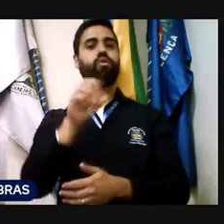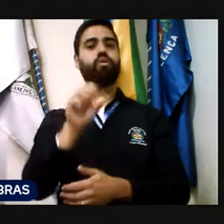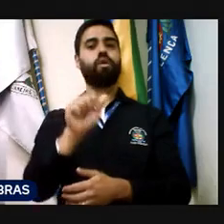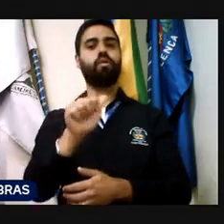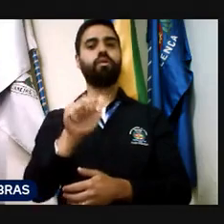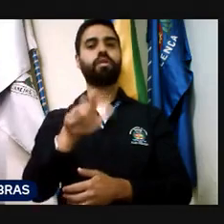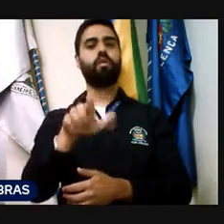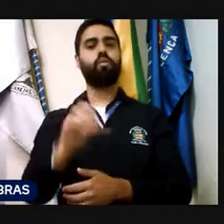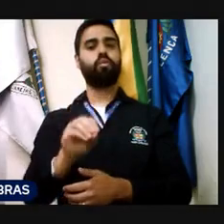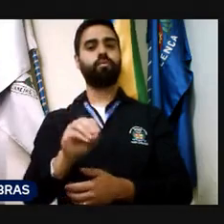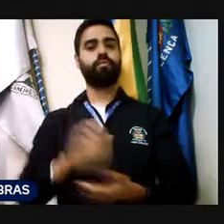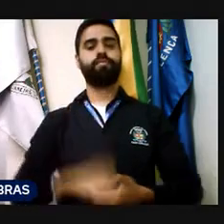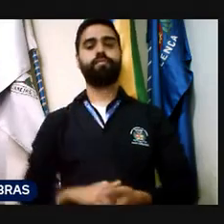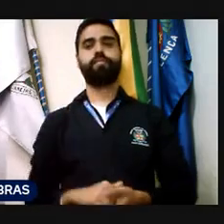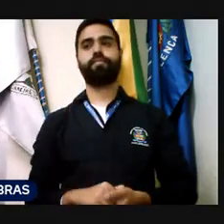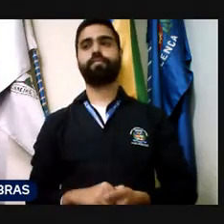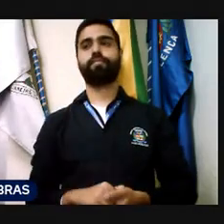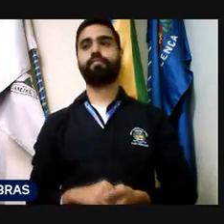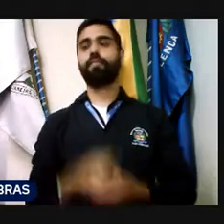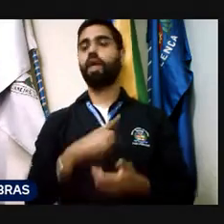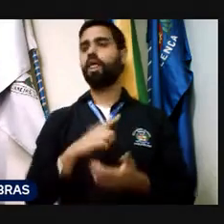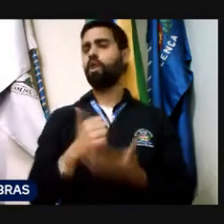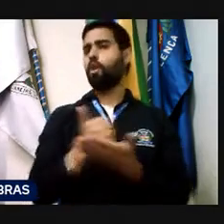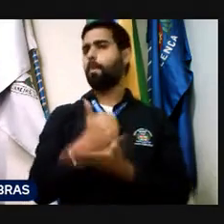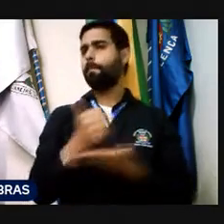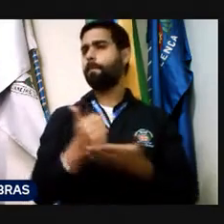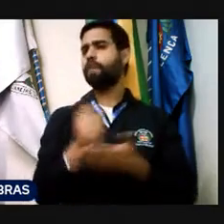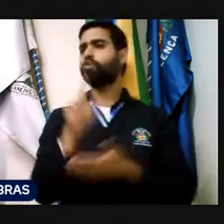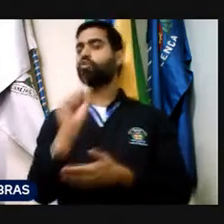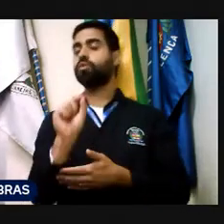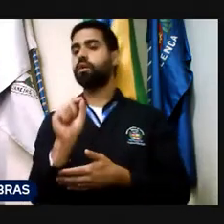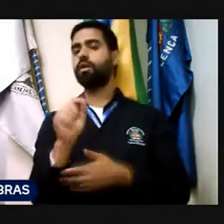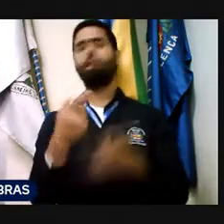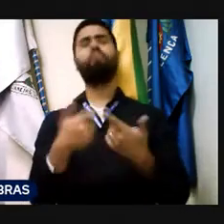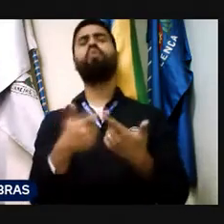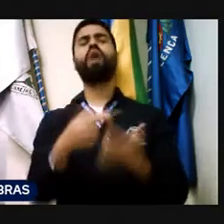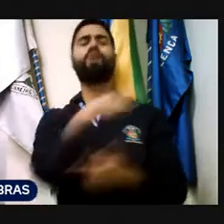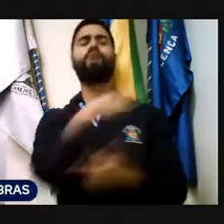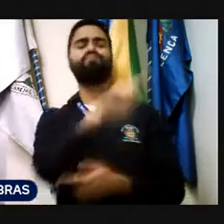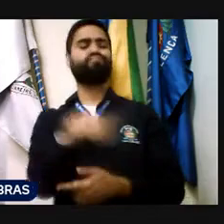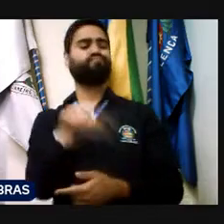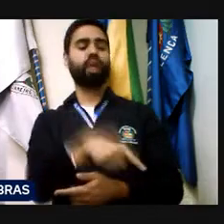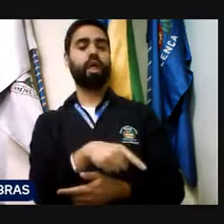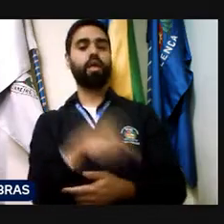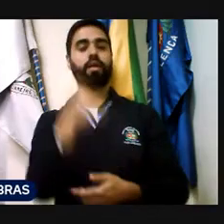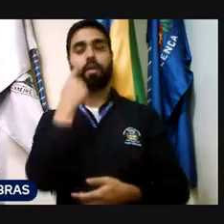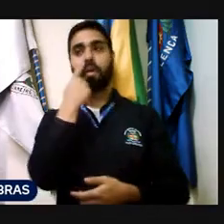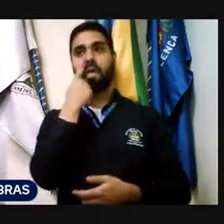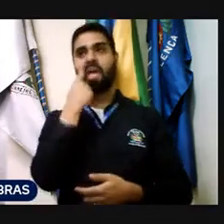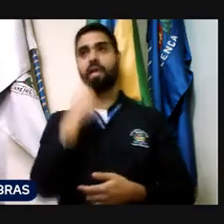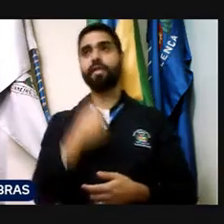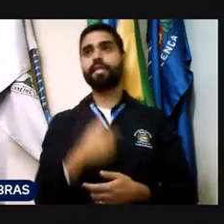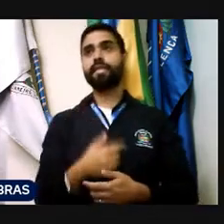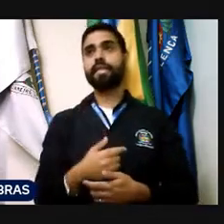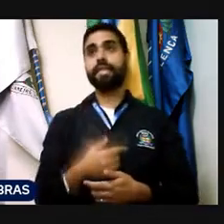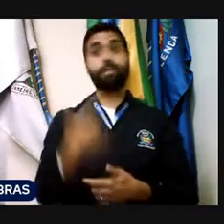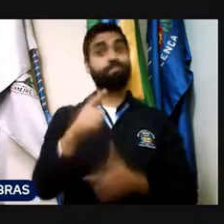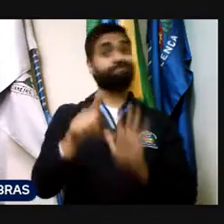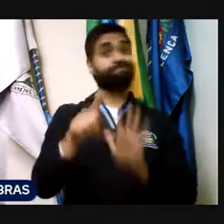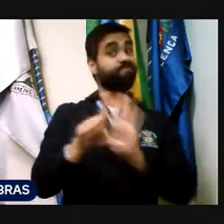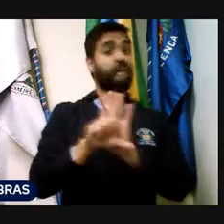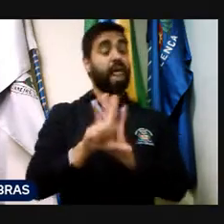Tarso Pereira Correia da Silva, com base nos seguintes fundamentos. Razões do veto. Manifesta